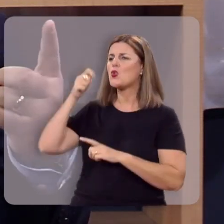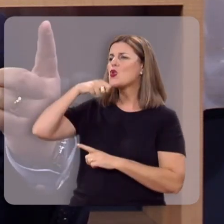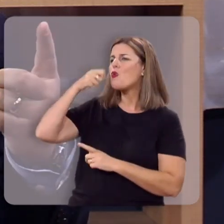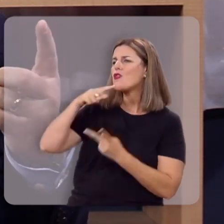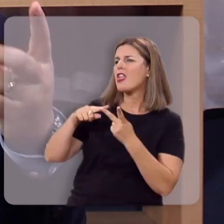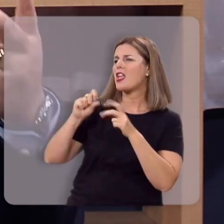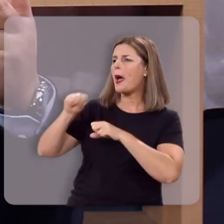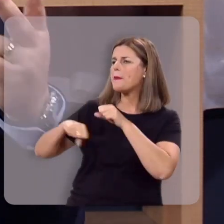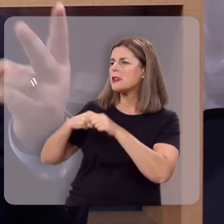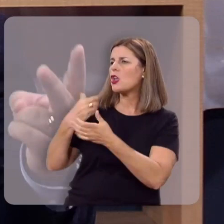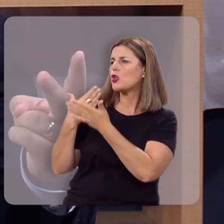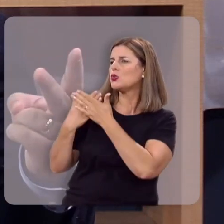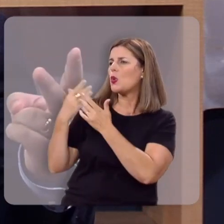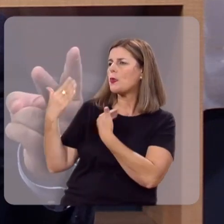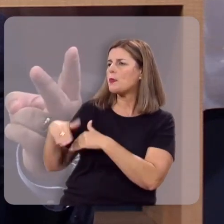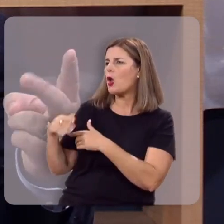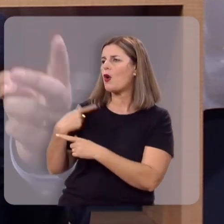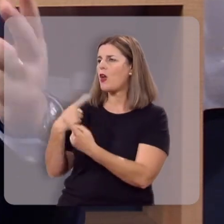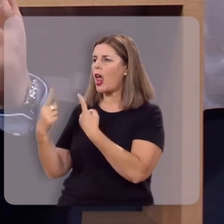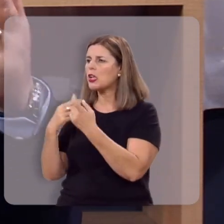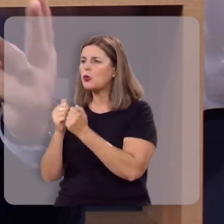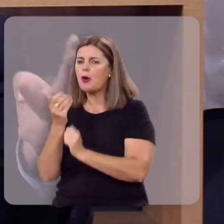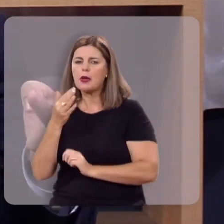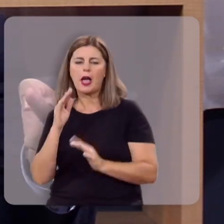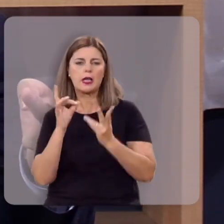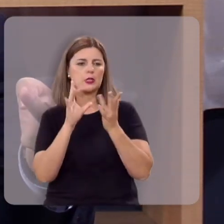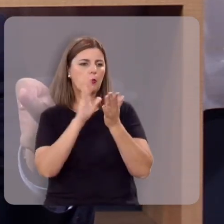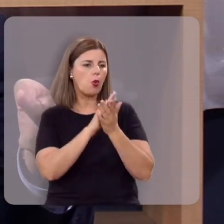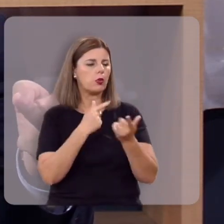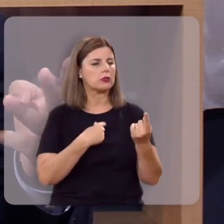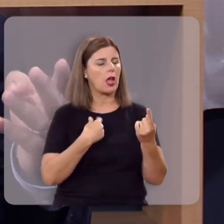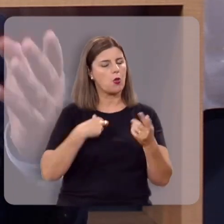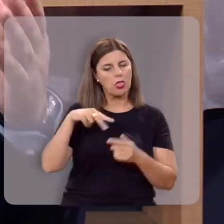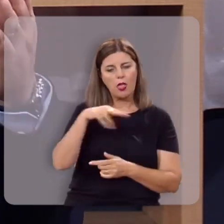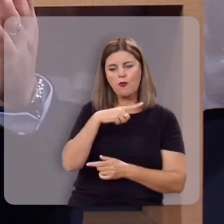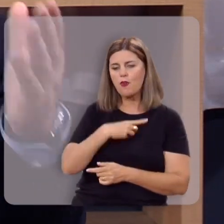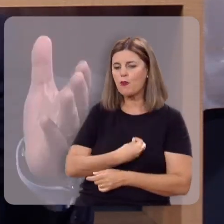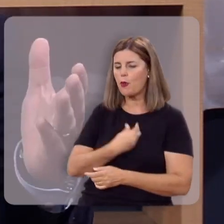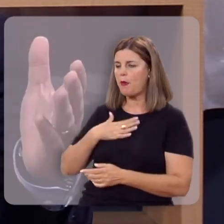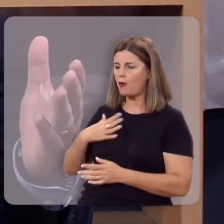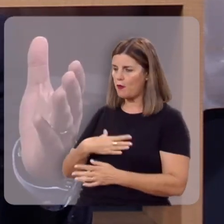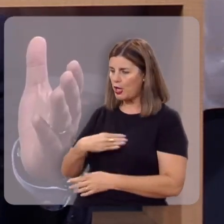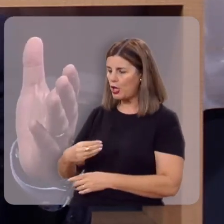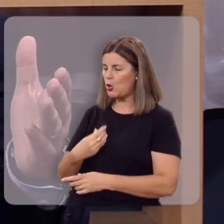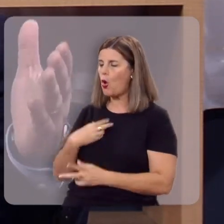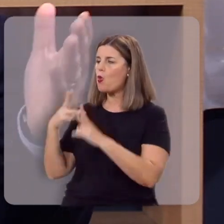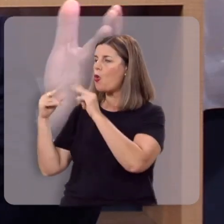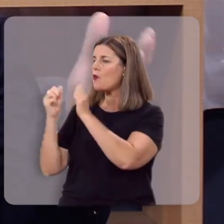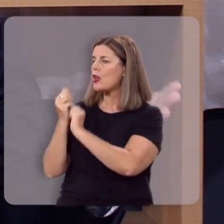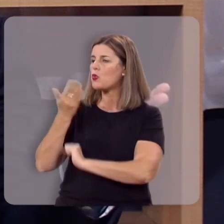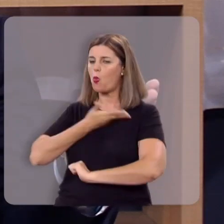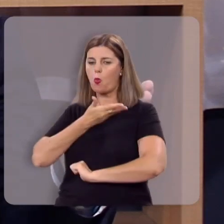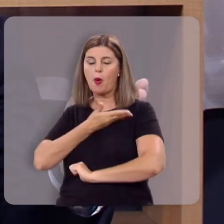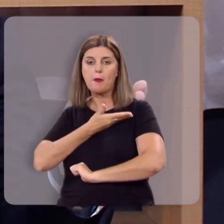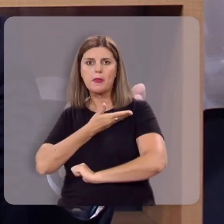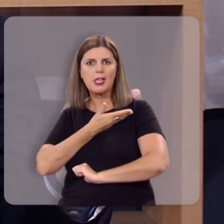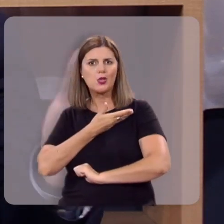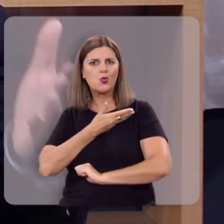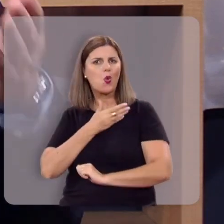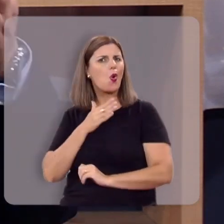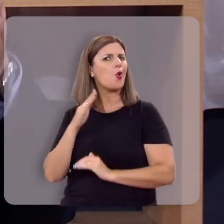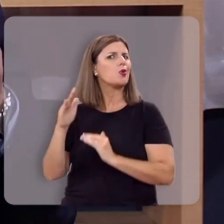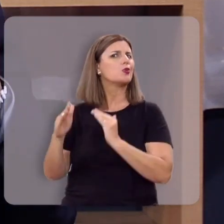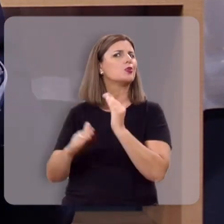de bicicleta, eu estudo para uma prova, eu me relaciono com a minha esposa, eu caminho com os meus filhos, eu converso com o meu